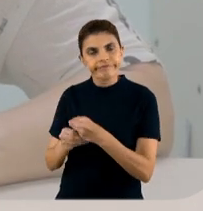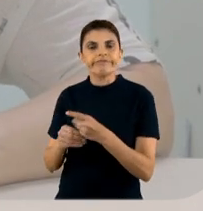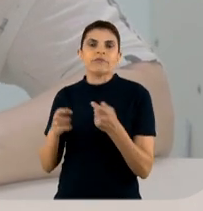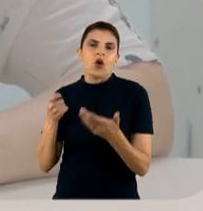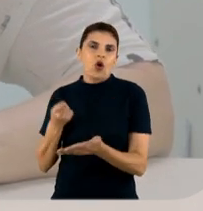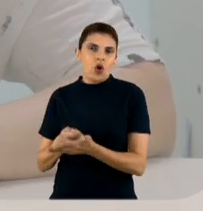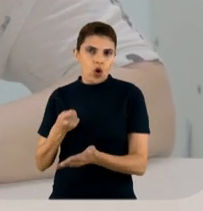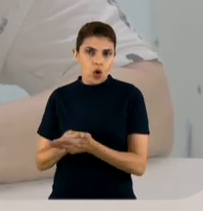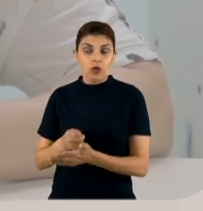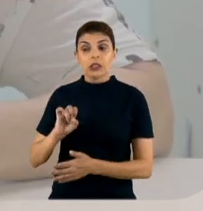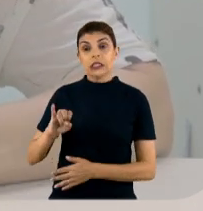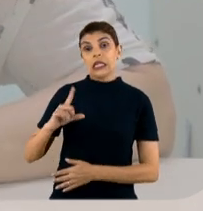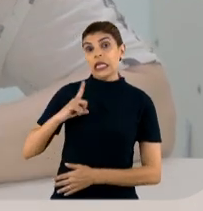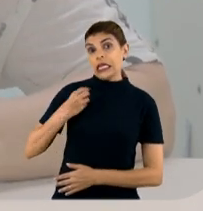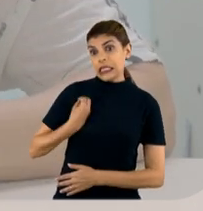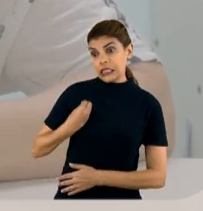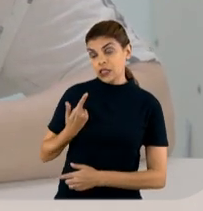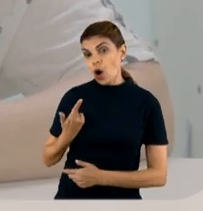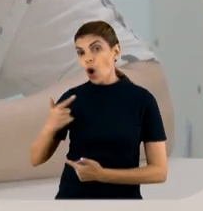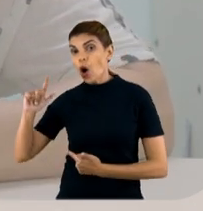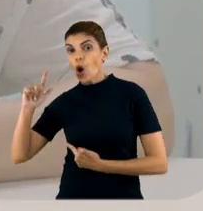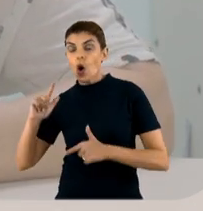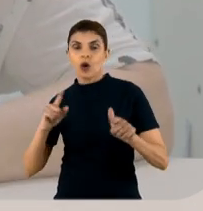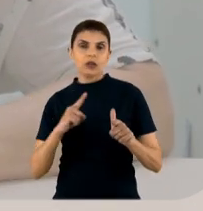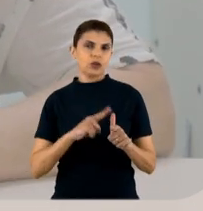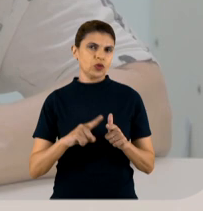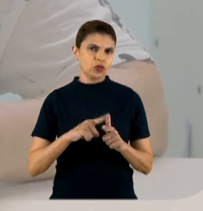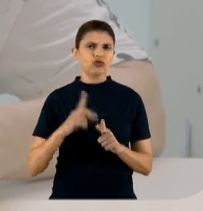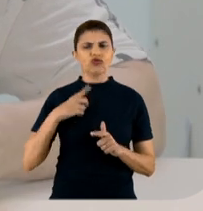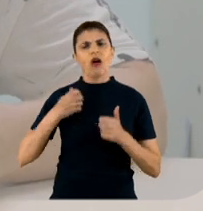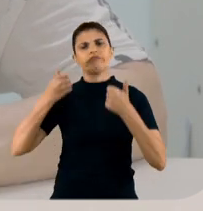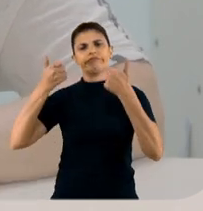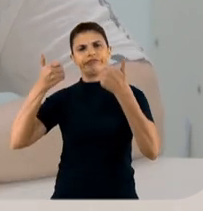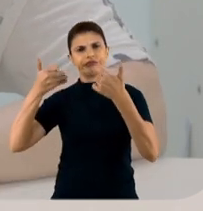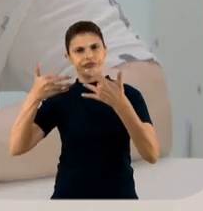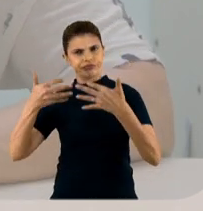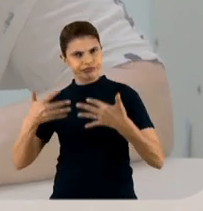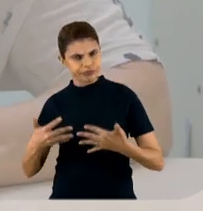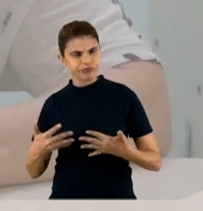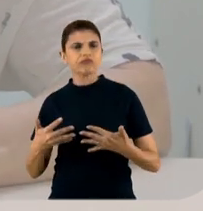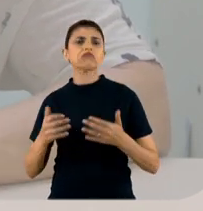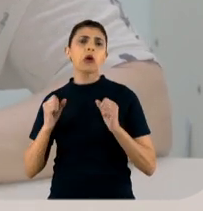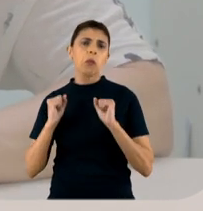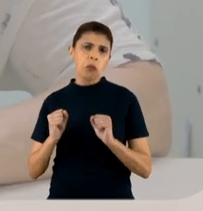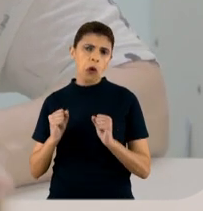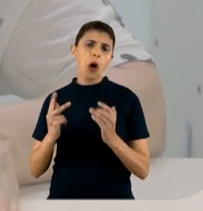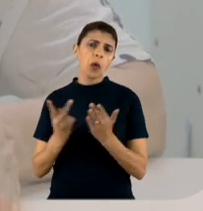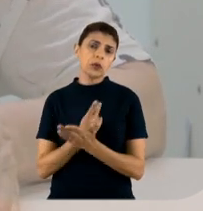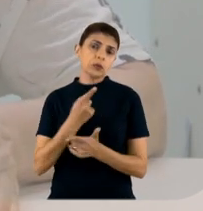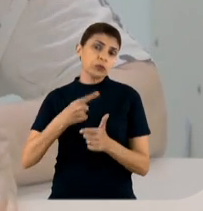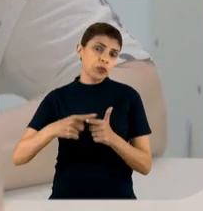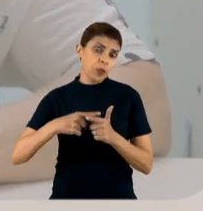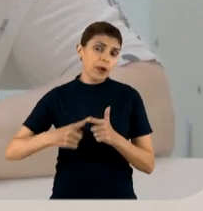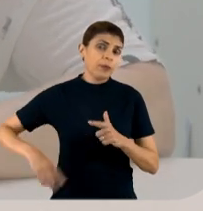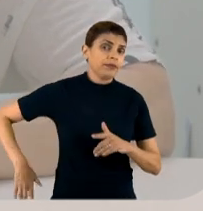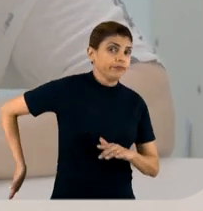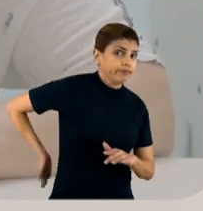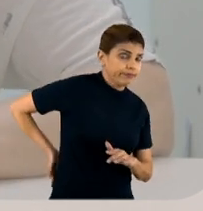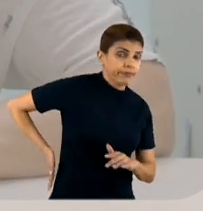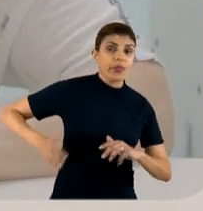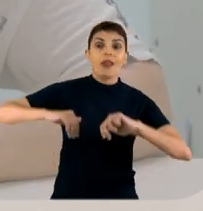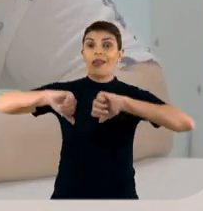avaliação se existe ou não outras disfunções orgânicas né então como eu já mencionei eh a disfunção renal ela é